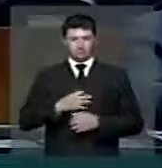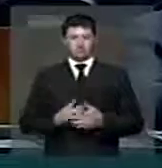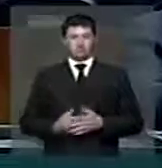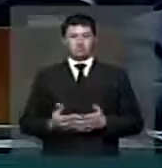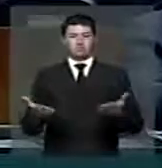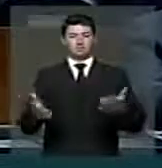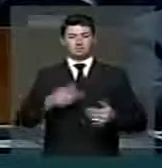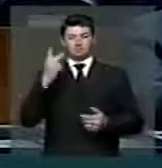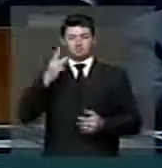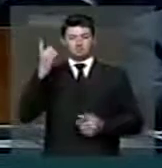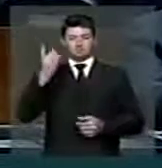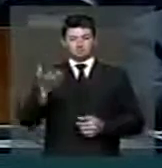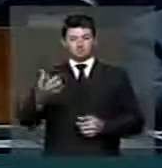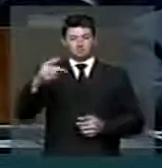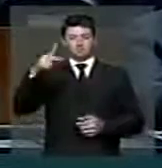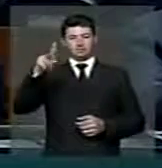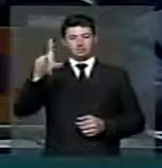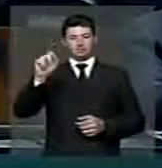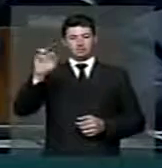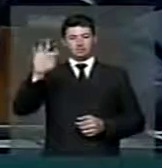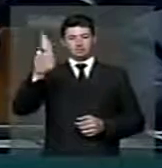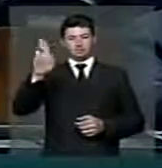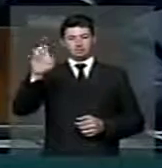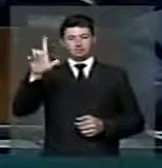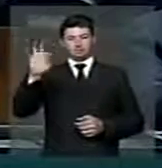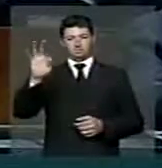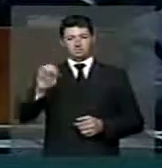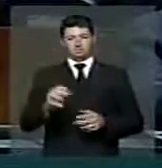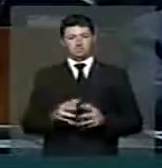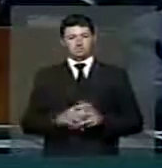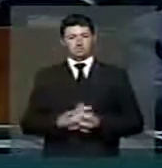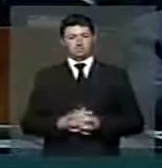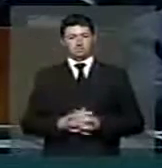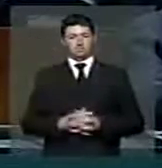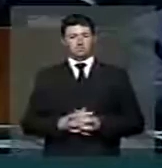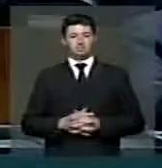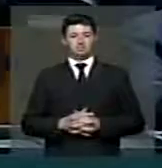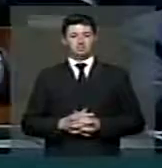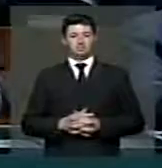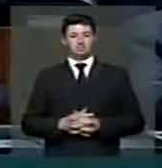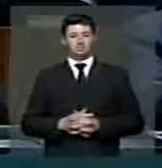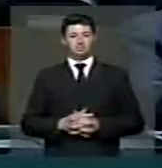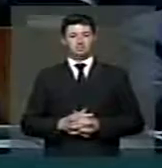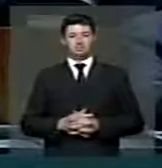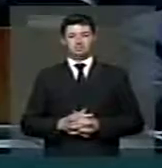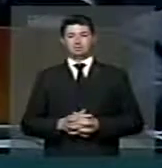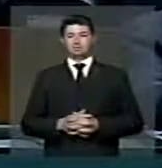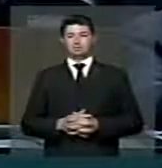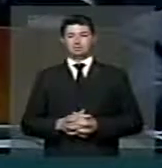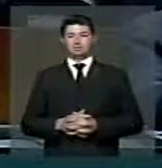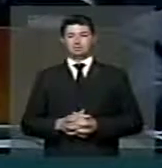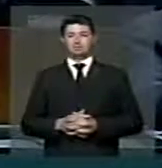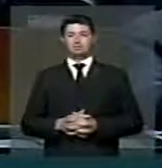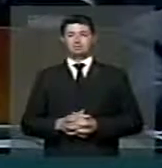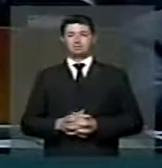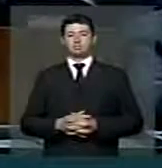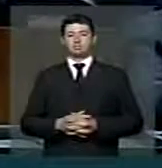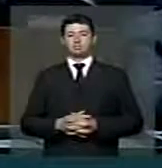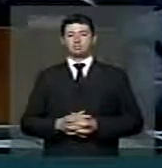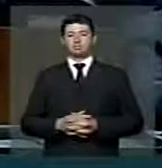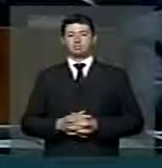Conceda a palavra do deputado Paulo Folheto. Senhor presidente, a questão de ordem tem preferência. Terminar isso